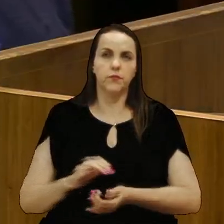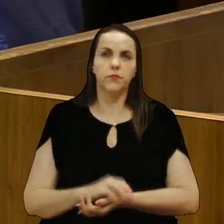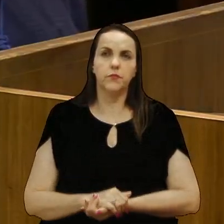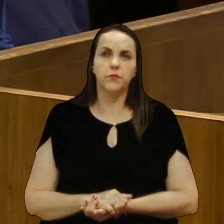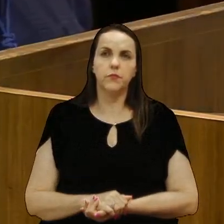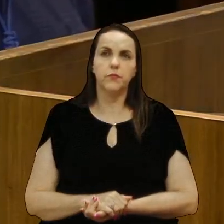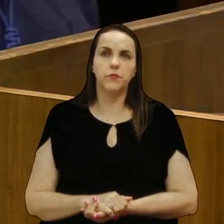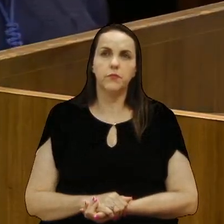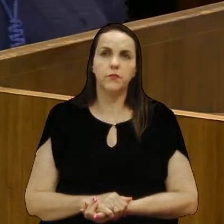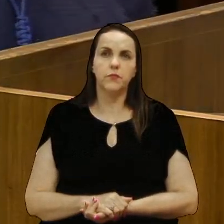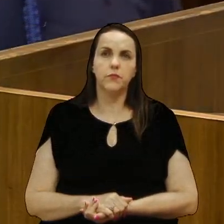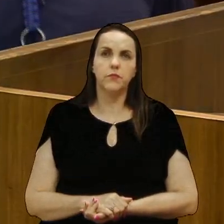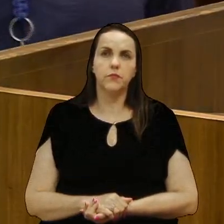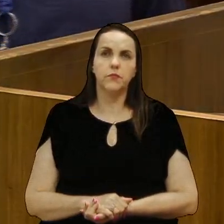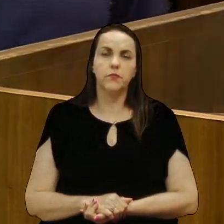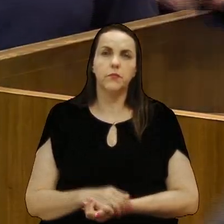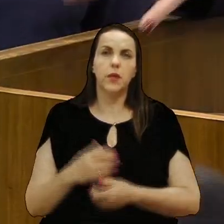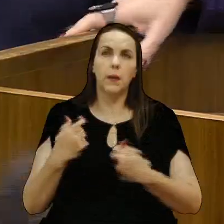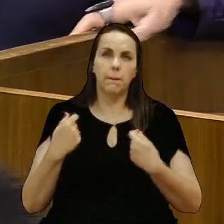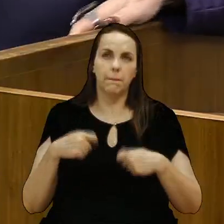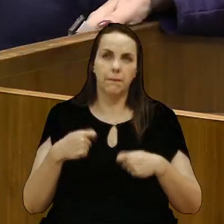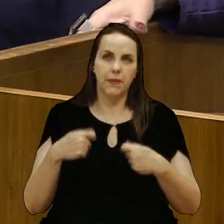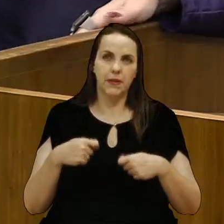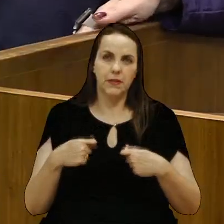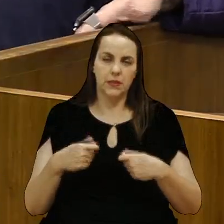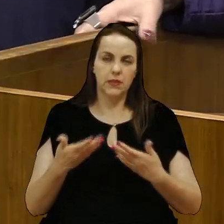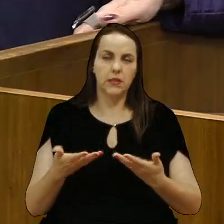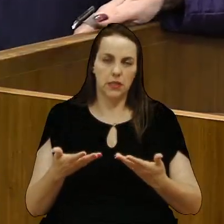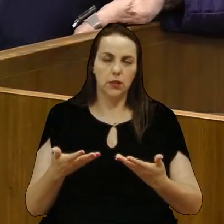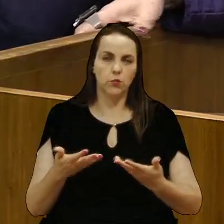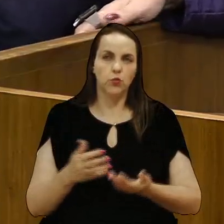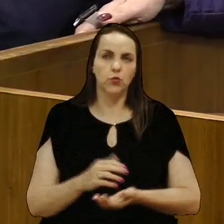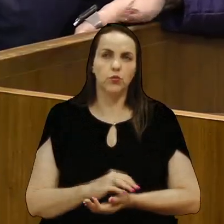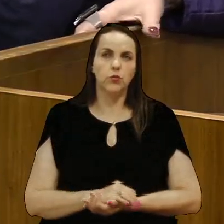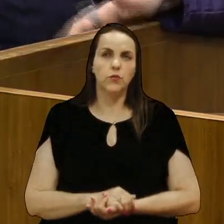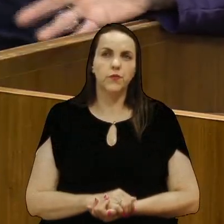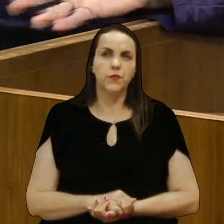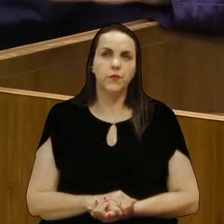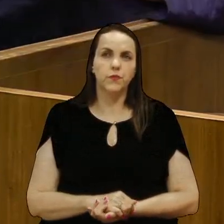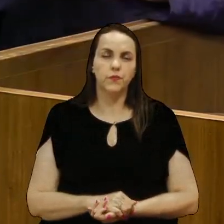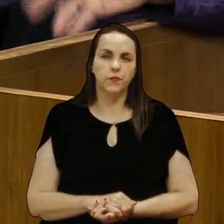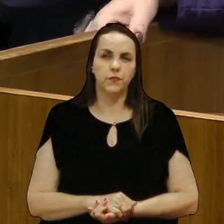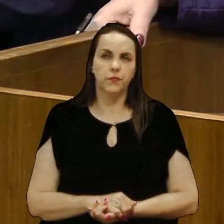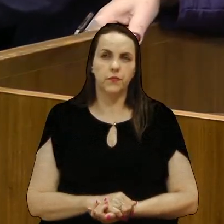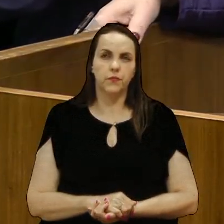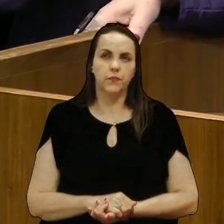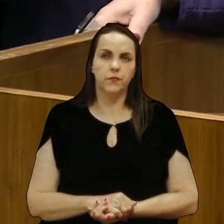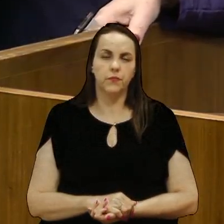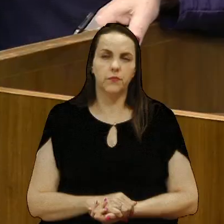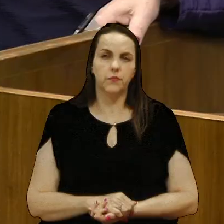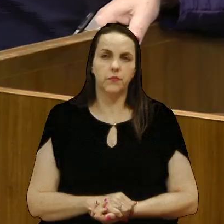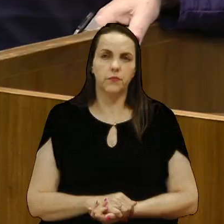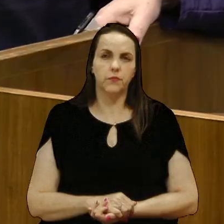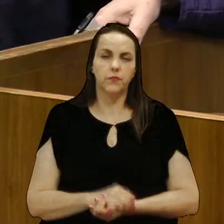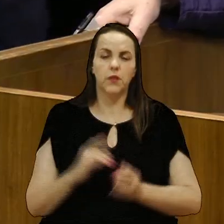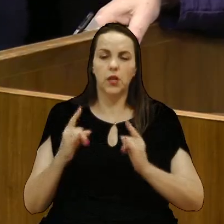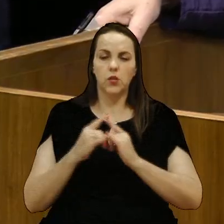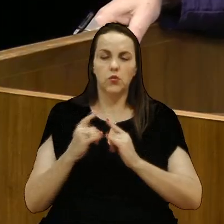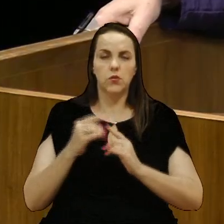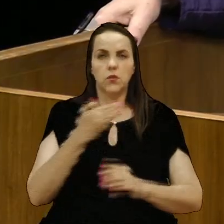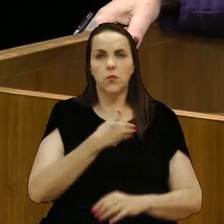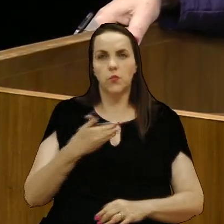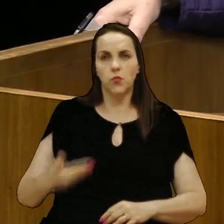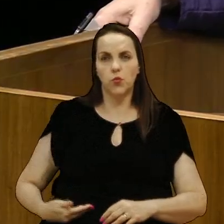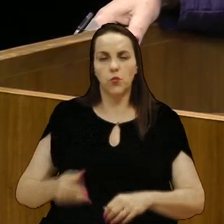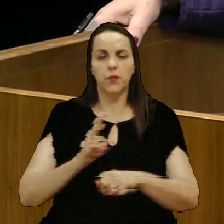nós estamos aqui, nós precisamos, enquanto órgão público, né, fiscalizar